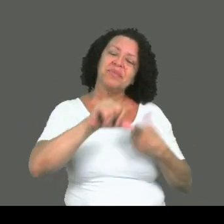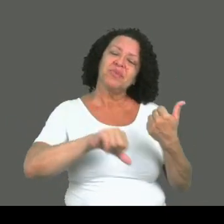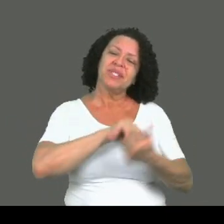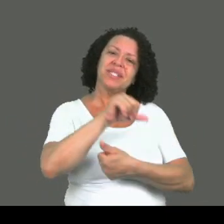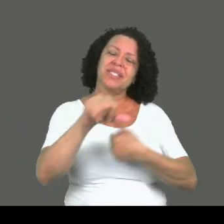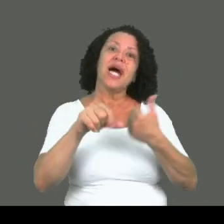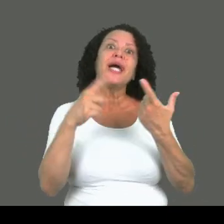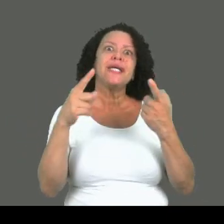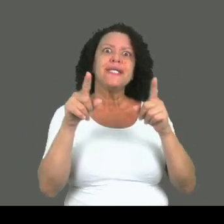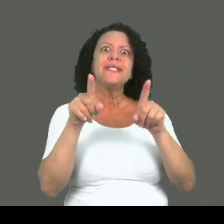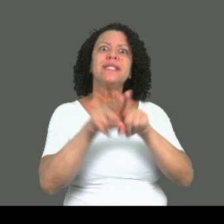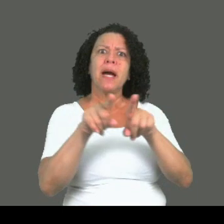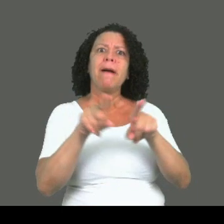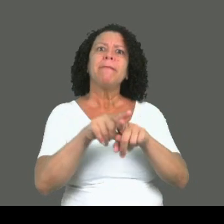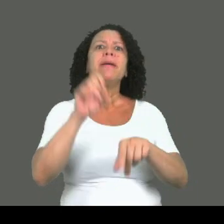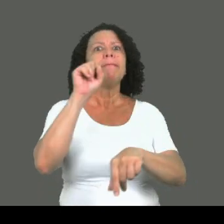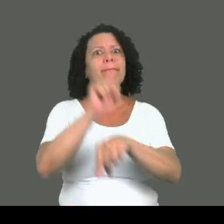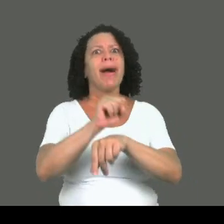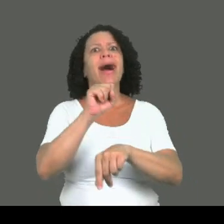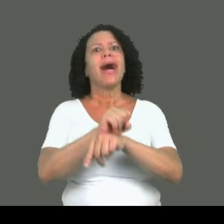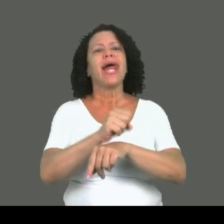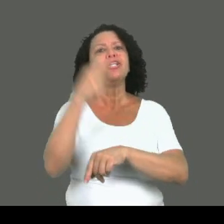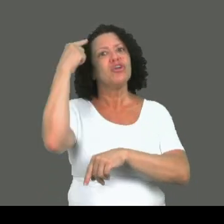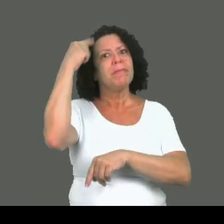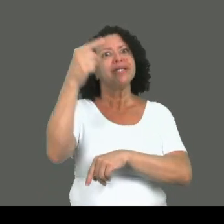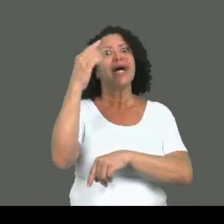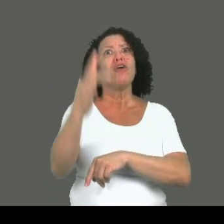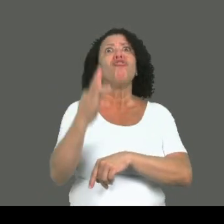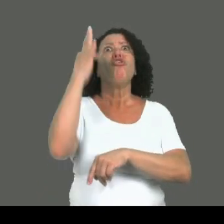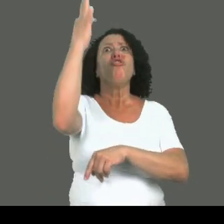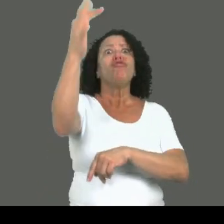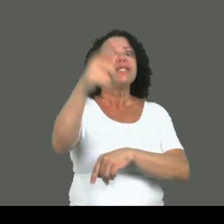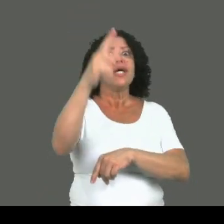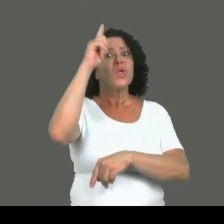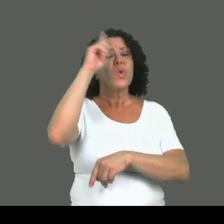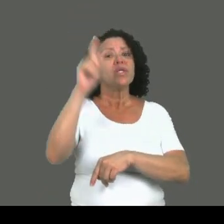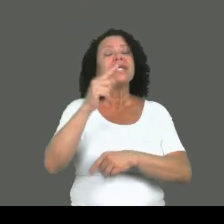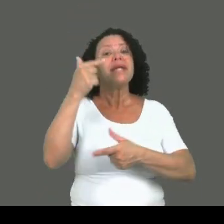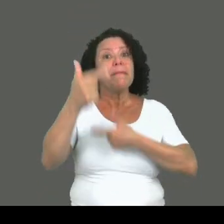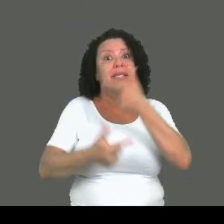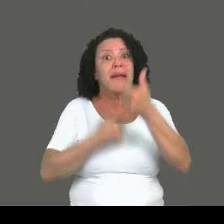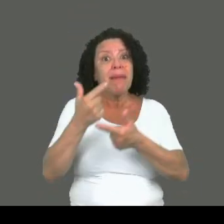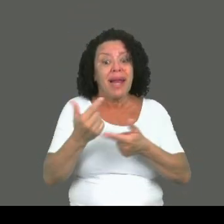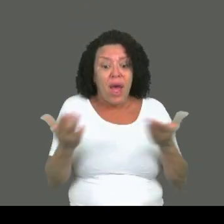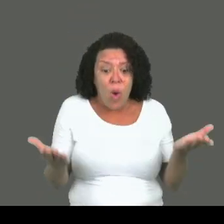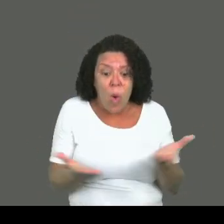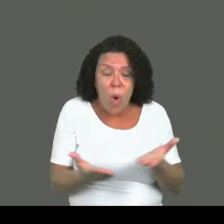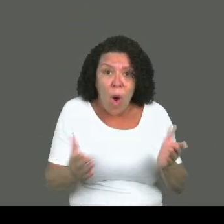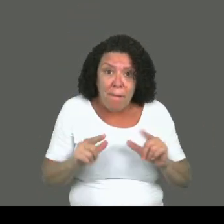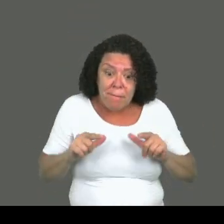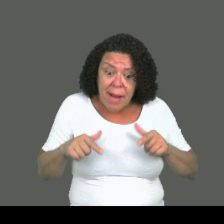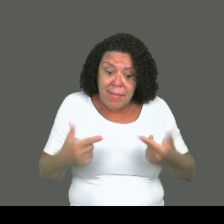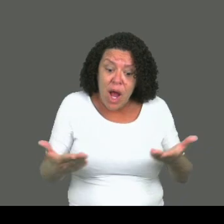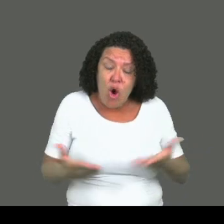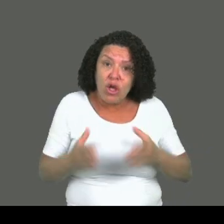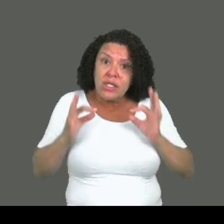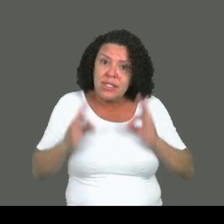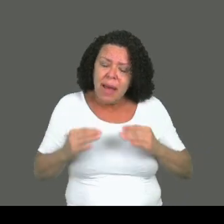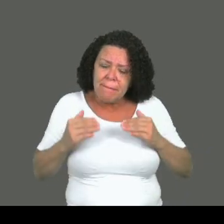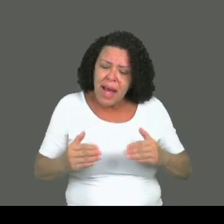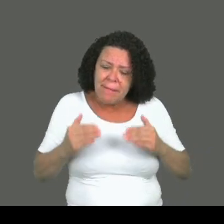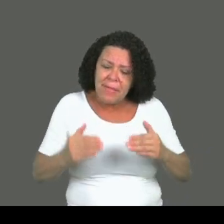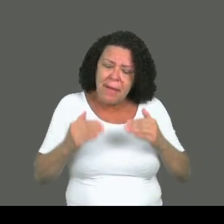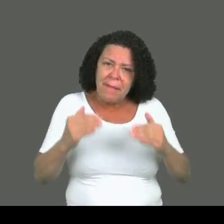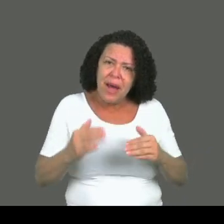E também tem que parar de querer vivenciar o futuro, porque se a gente não trabalhar o presente, a gente nem consegue fazer um bom futuro. A